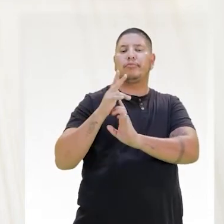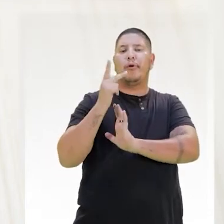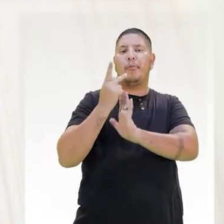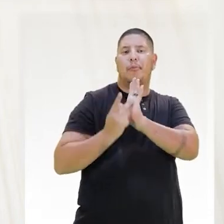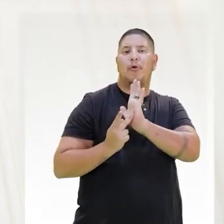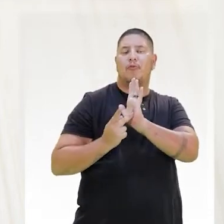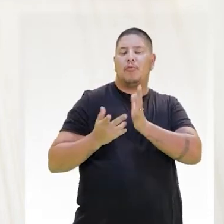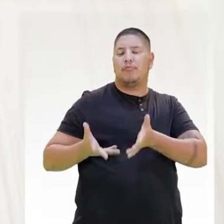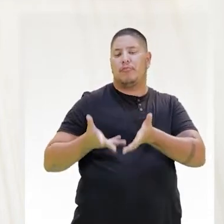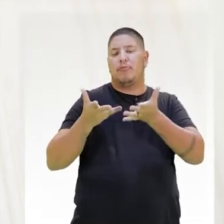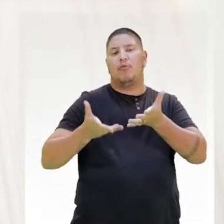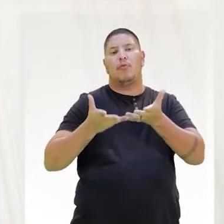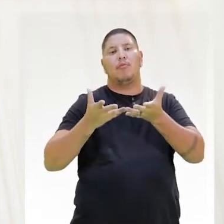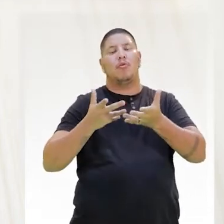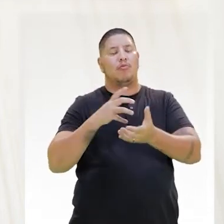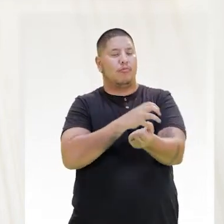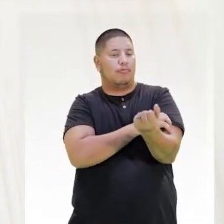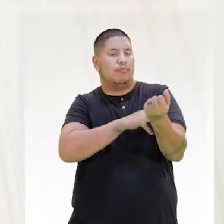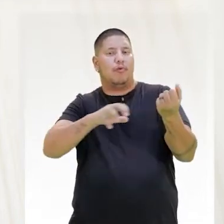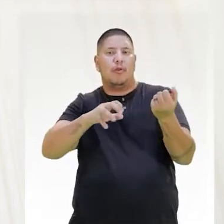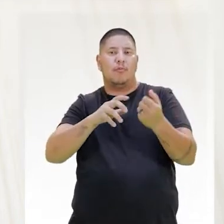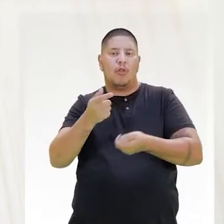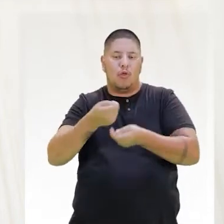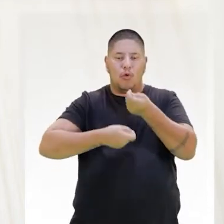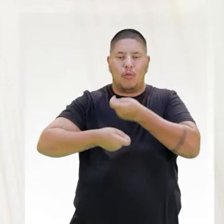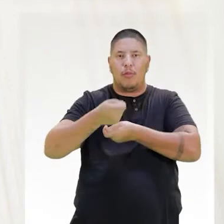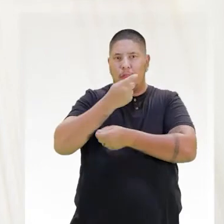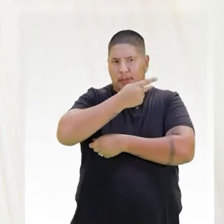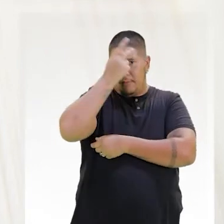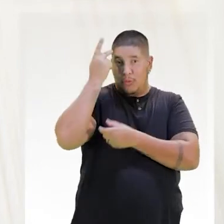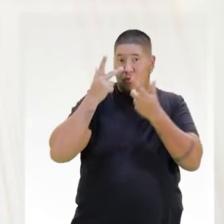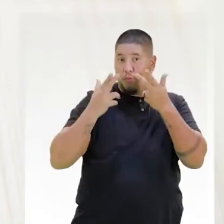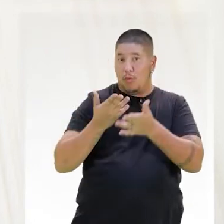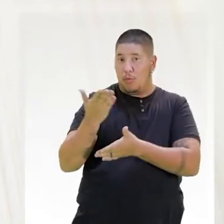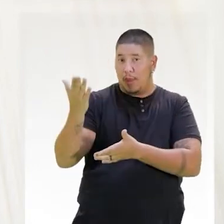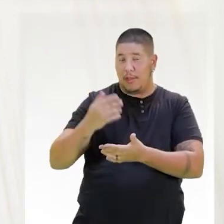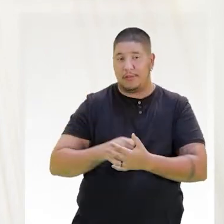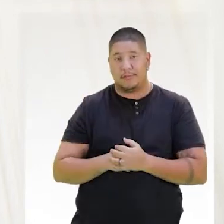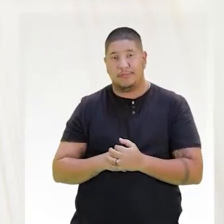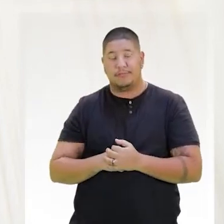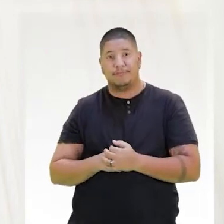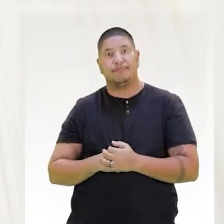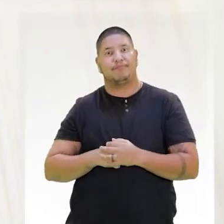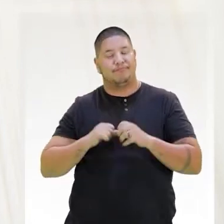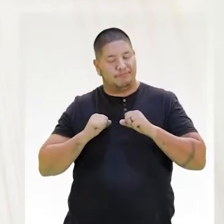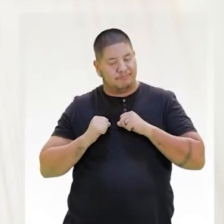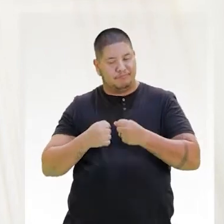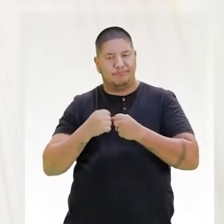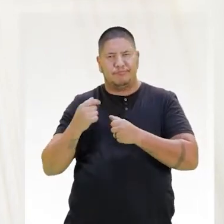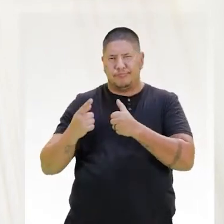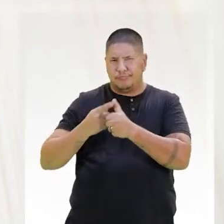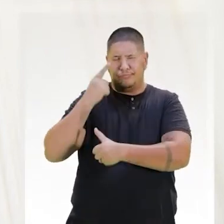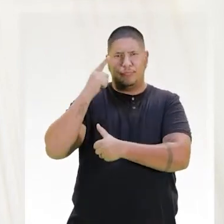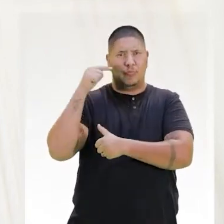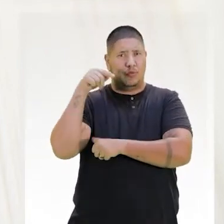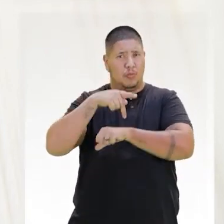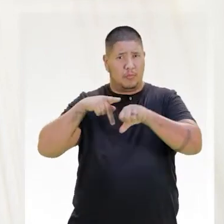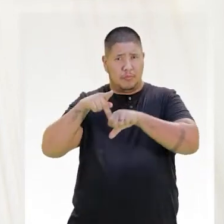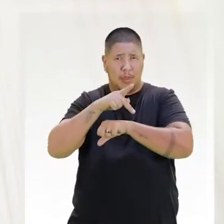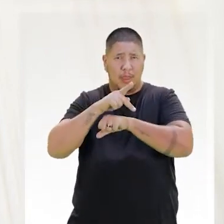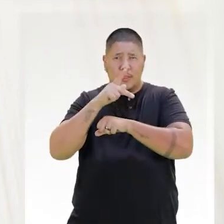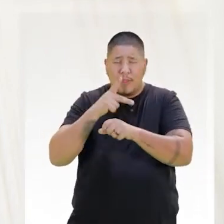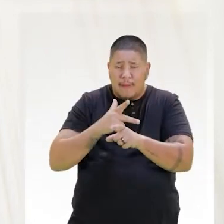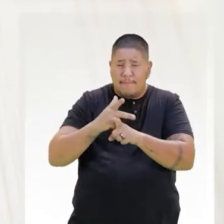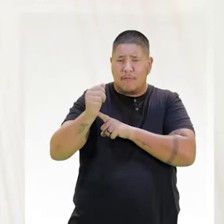projeto que promoveu o empoderamento econômico de pessoas como elas. A iniciativa pioneira no país venceu a